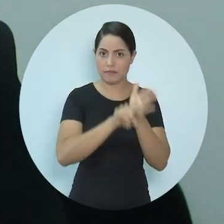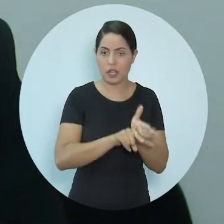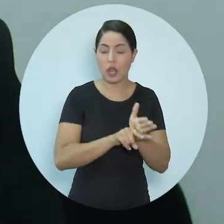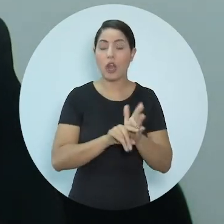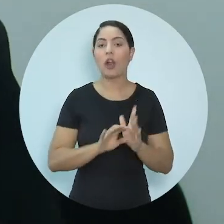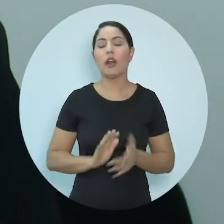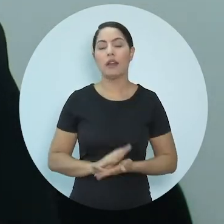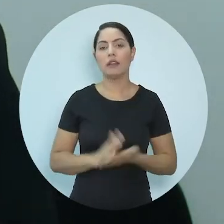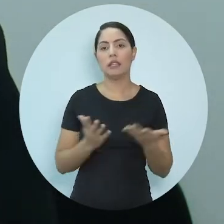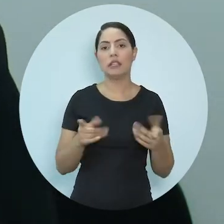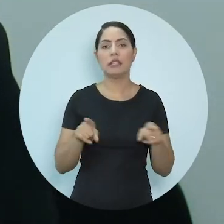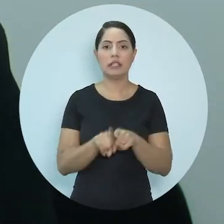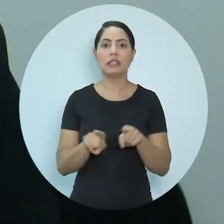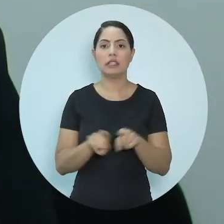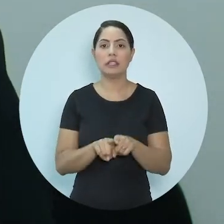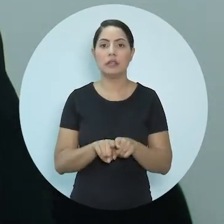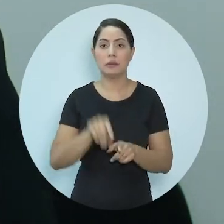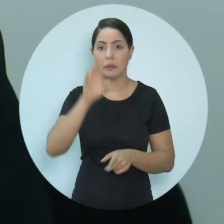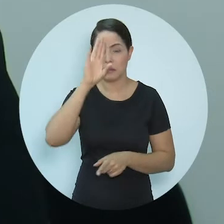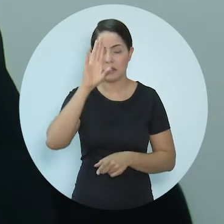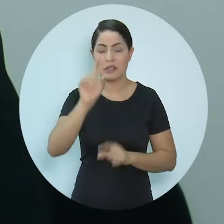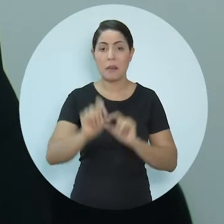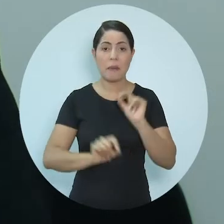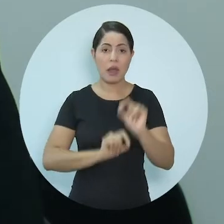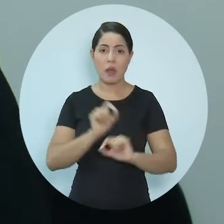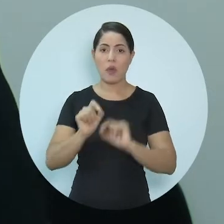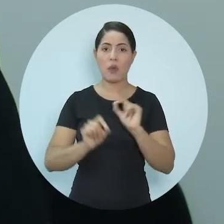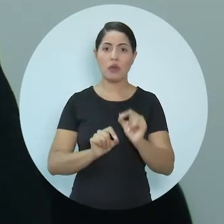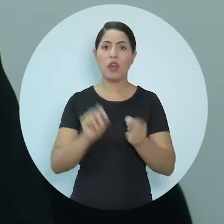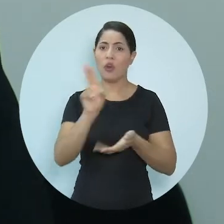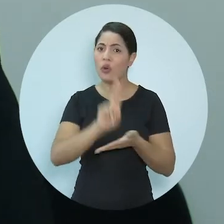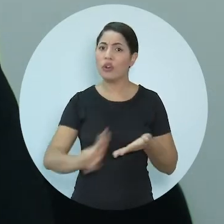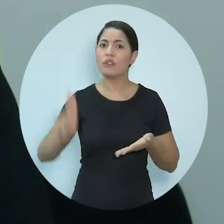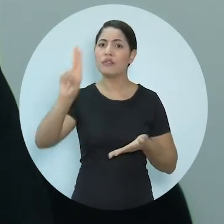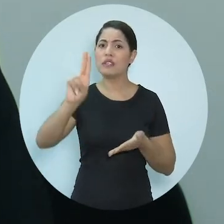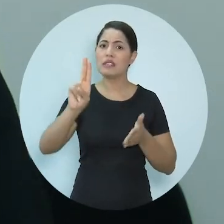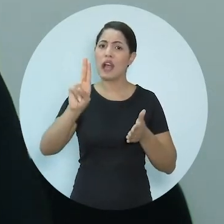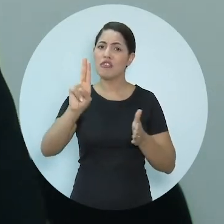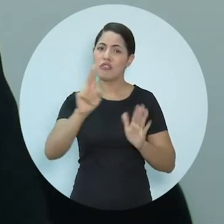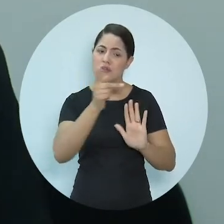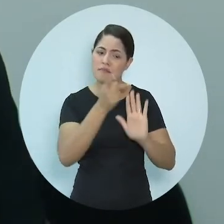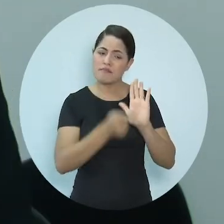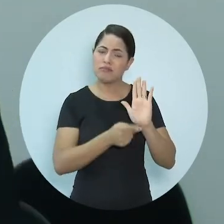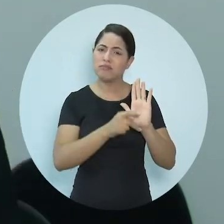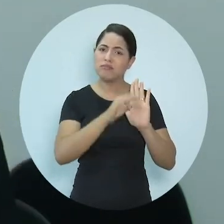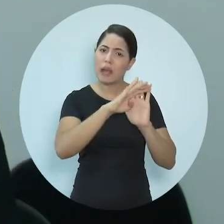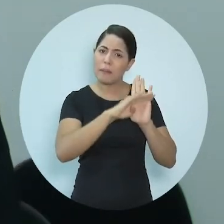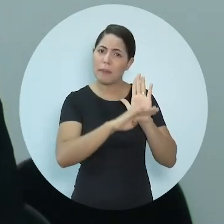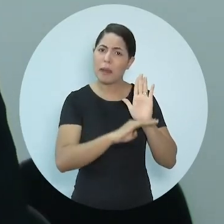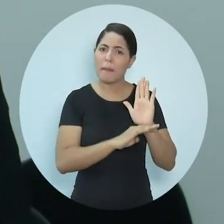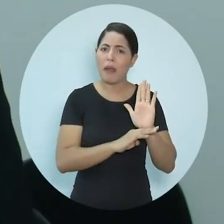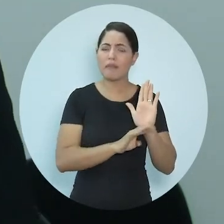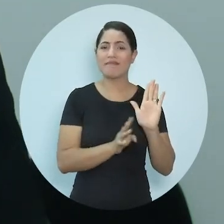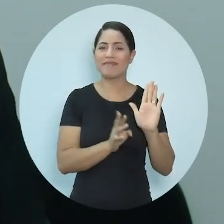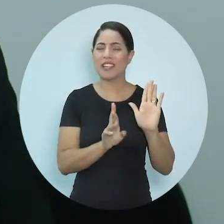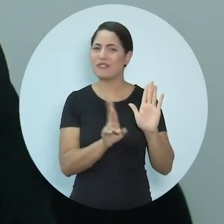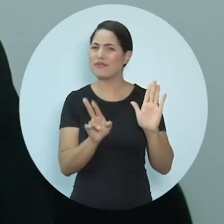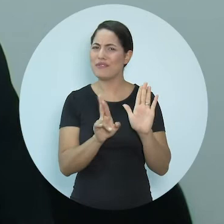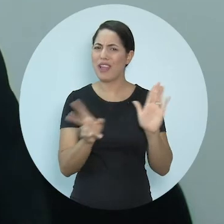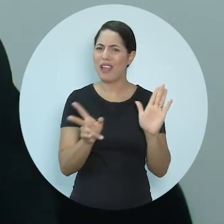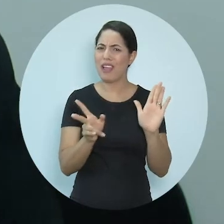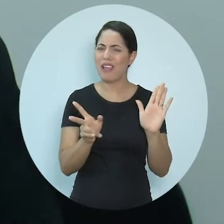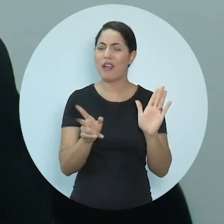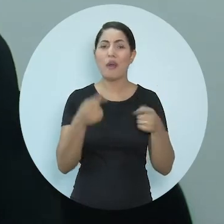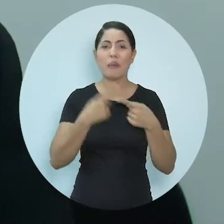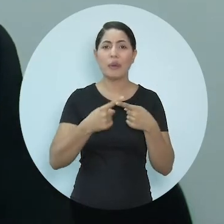consulta, e dessa forma também priorizando aí um plano de universidade que não condiz com o que a comunidade universitária entende